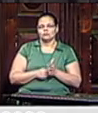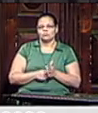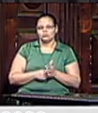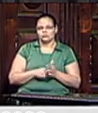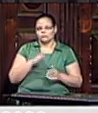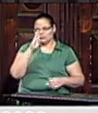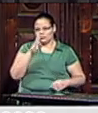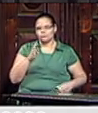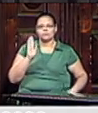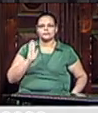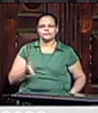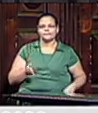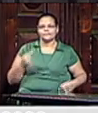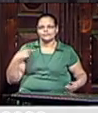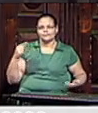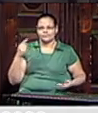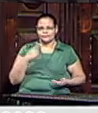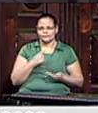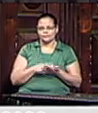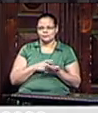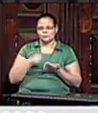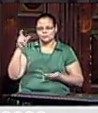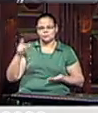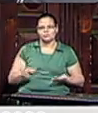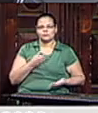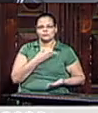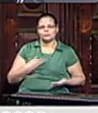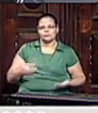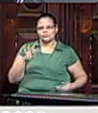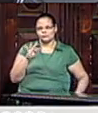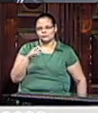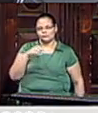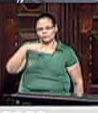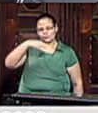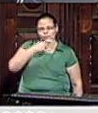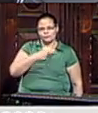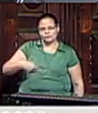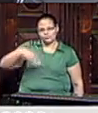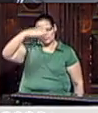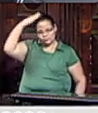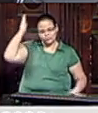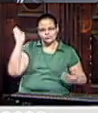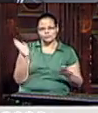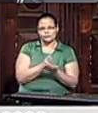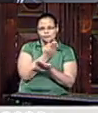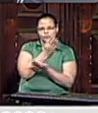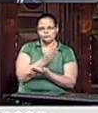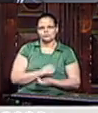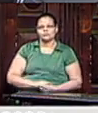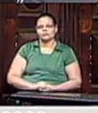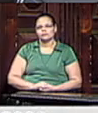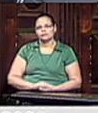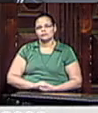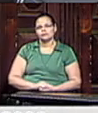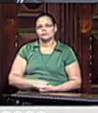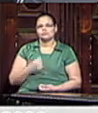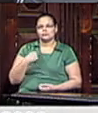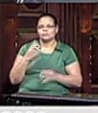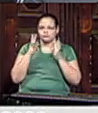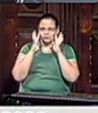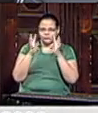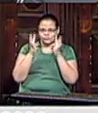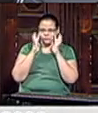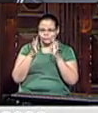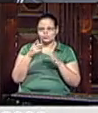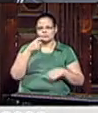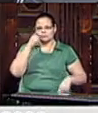República e fora Temer. Lida e aprovada a ata, passa-se a ordem do dia. Eu quero chamar a atenção dos nobres deputados que ontem